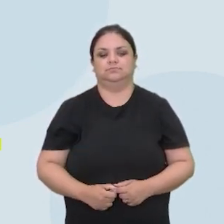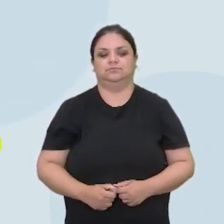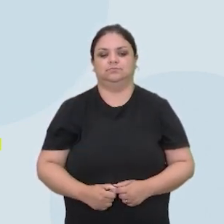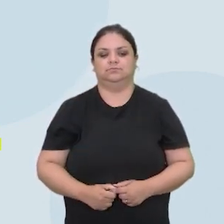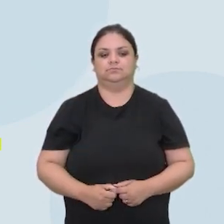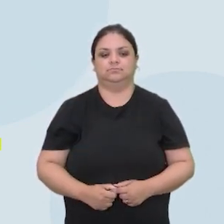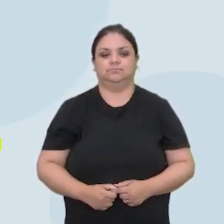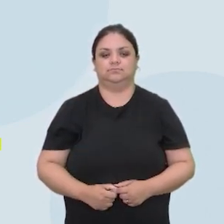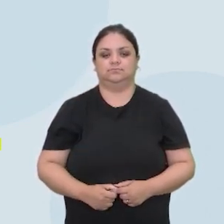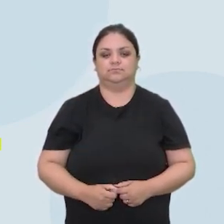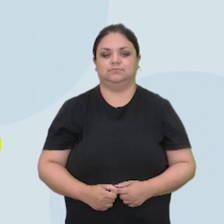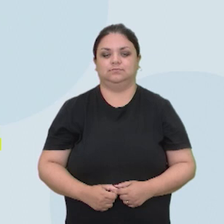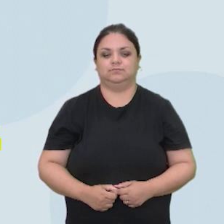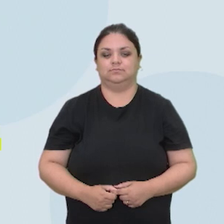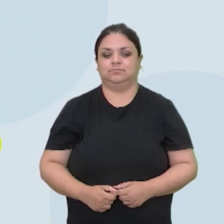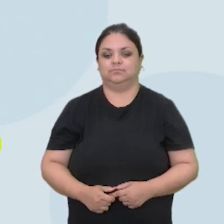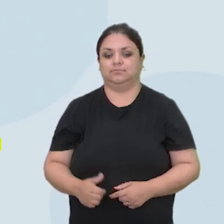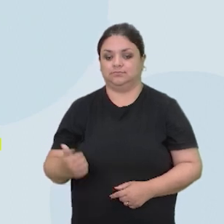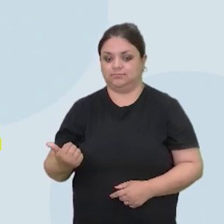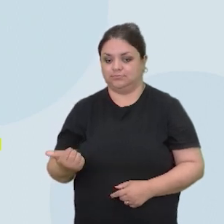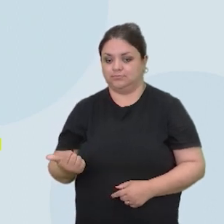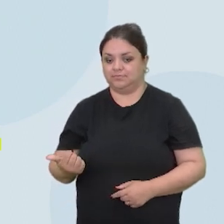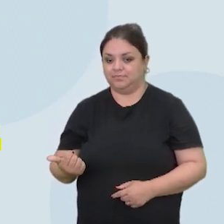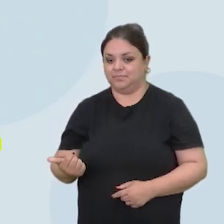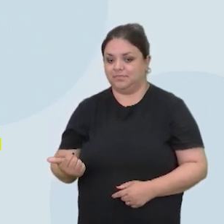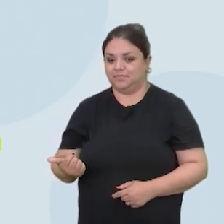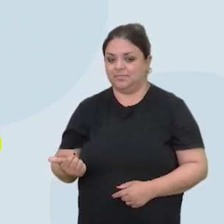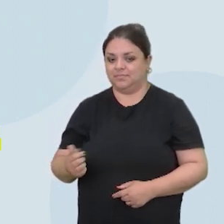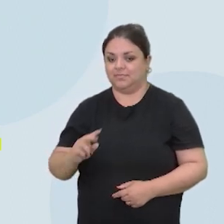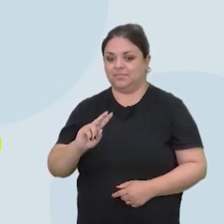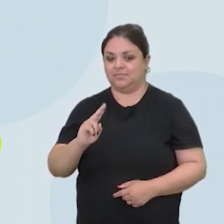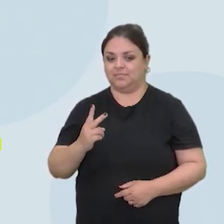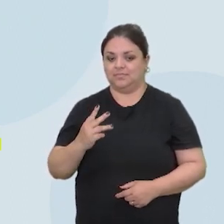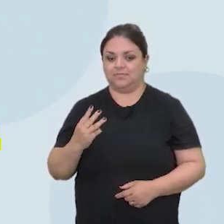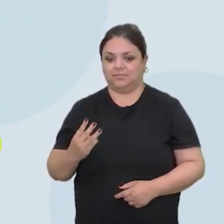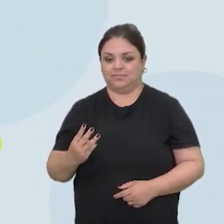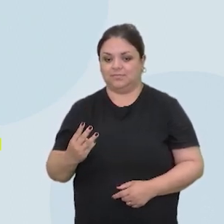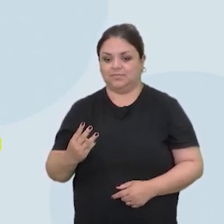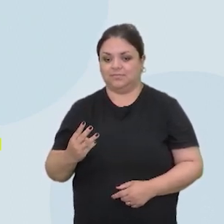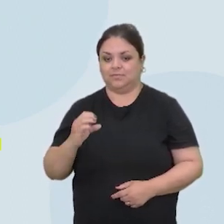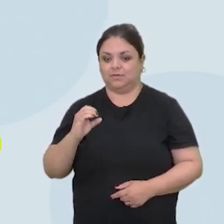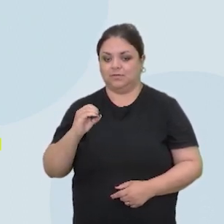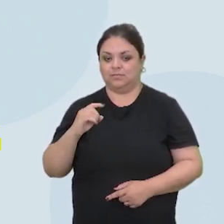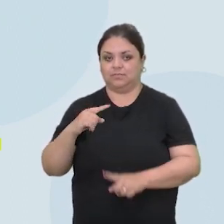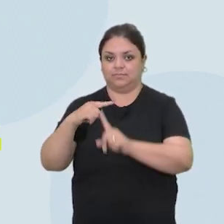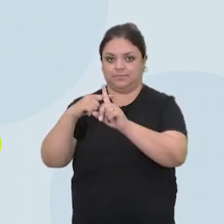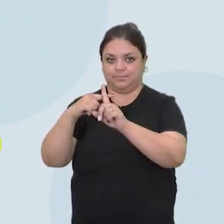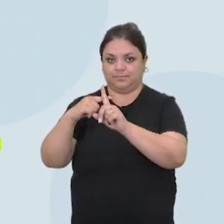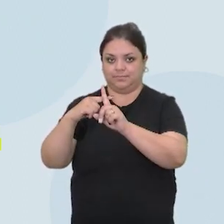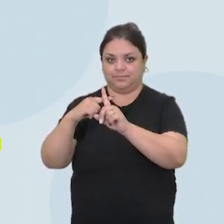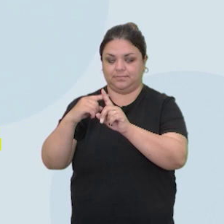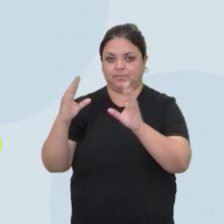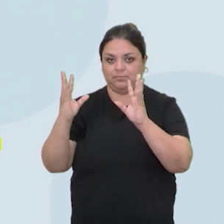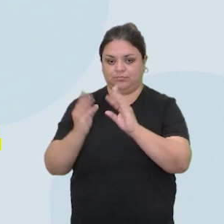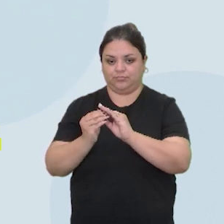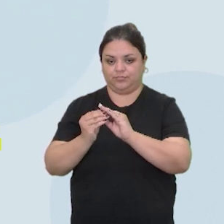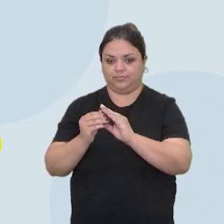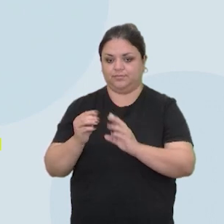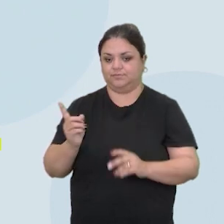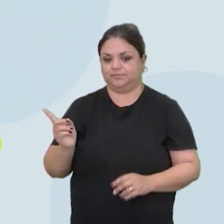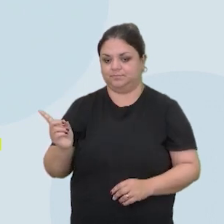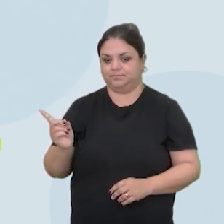para vocês. Isso daqui seria a concentração do H3O+, tá?